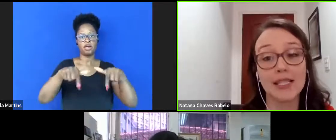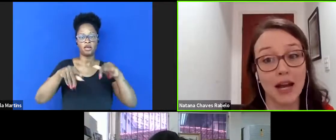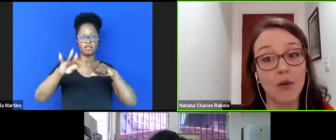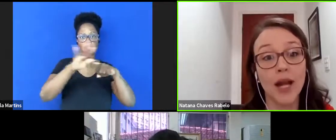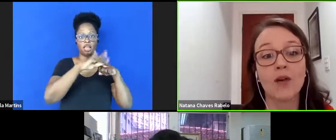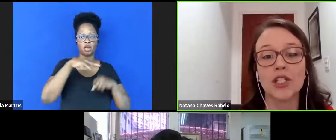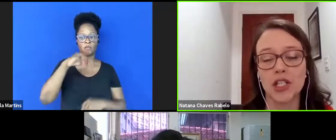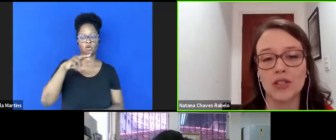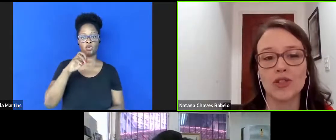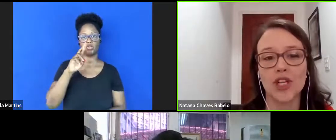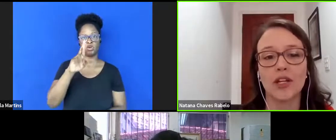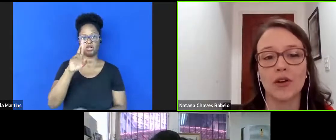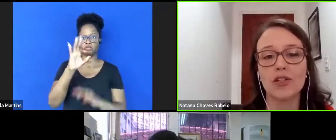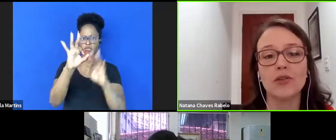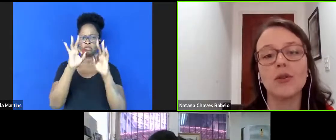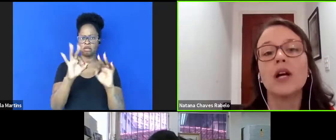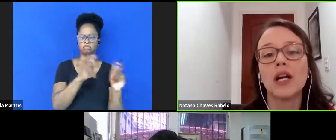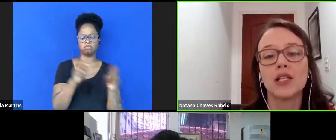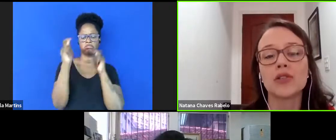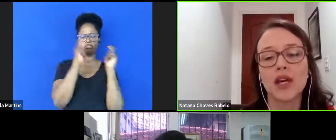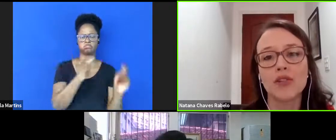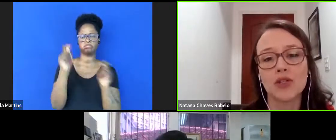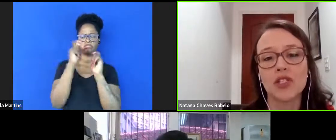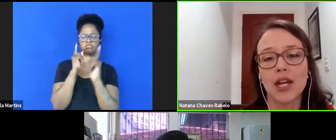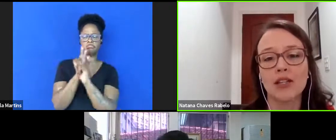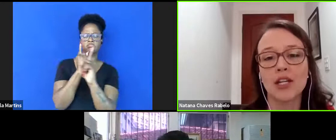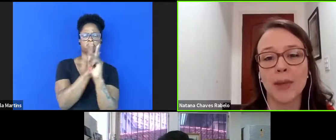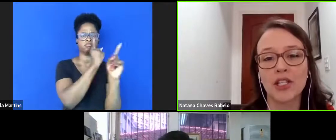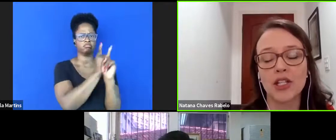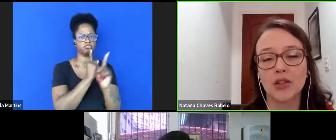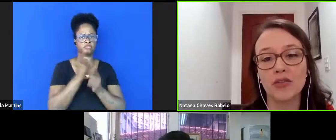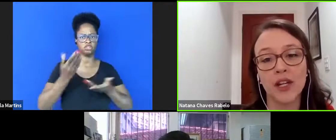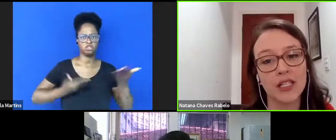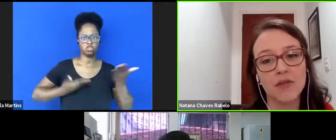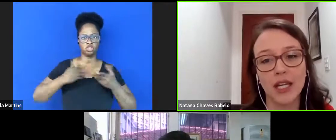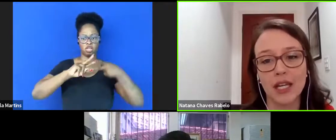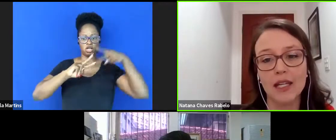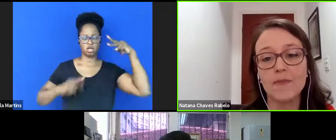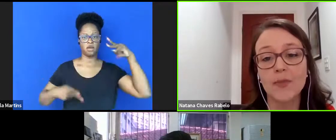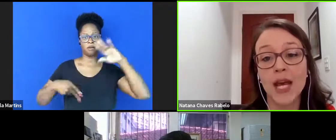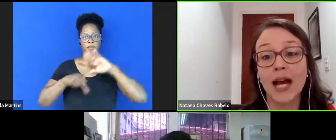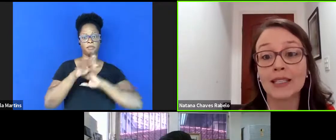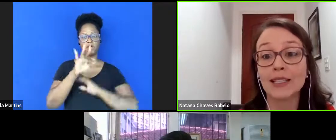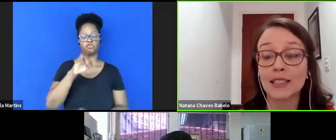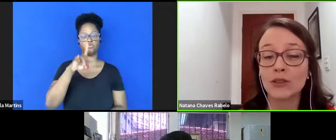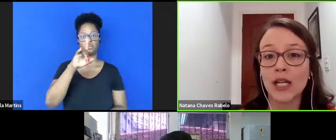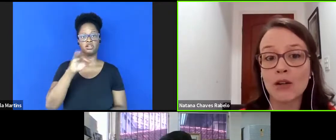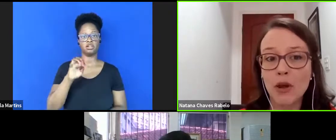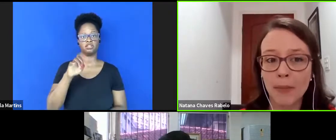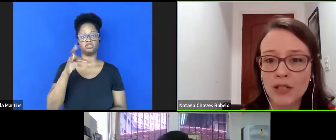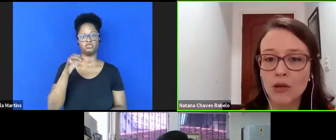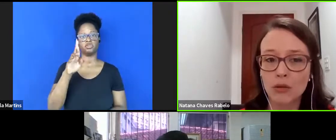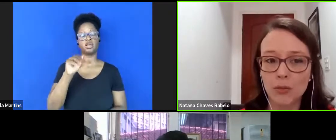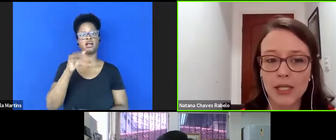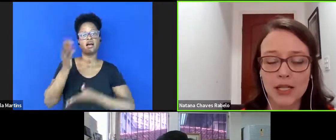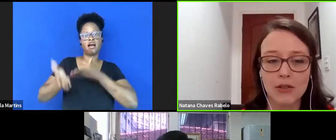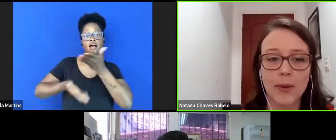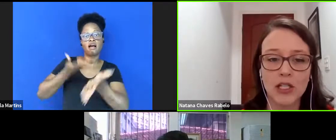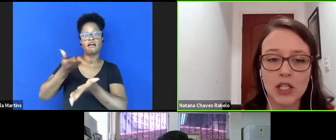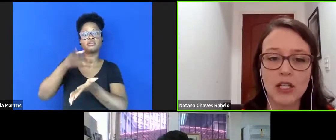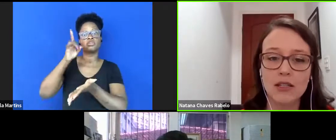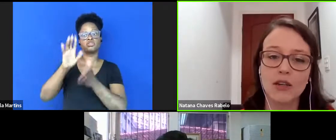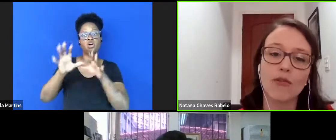de precisão na rotina do diagnóstico do Serviço de Genética Médica do Fernandes Figueira, atendendo não somente ao grupo